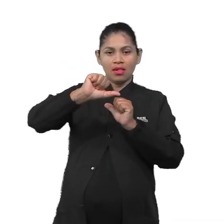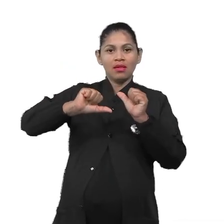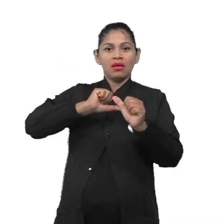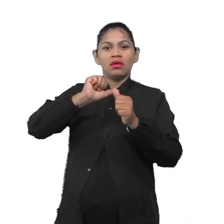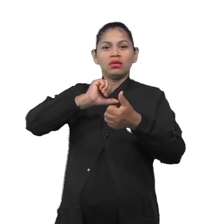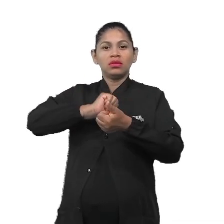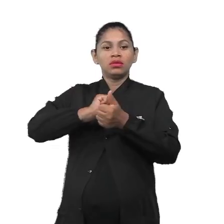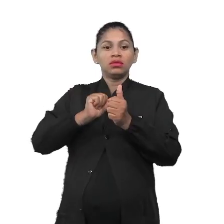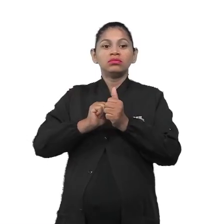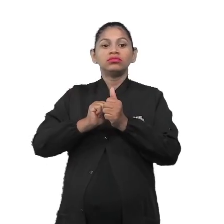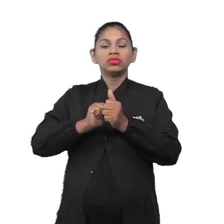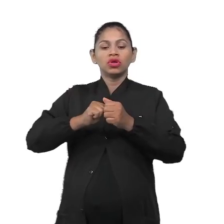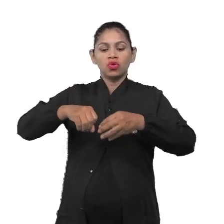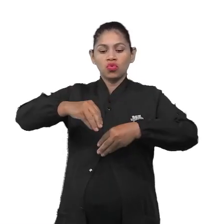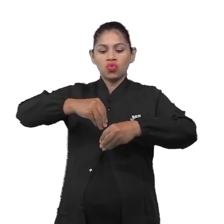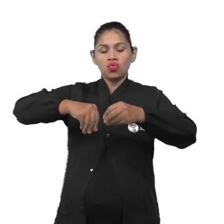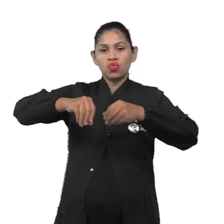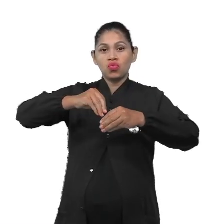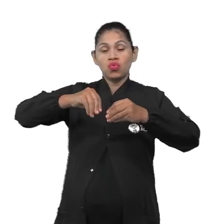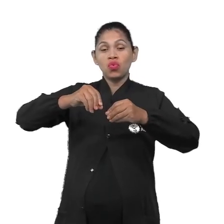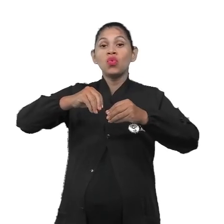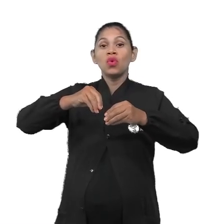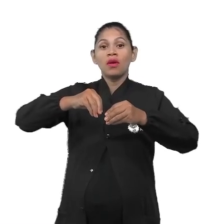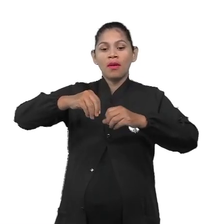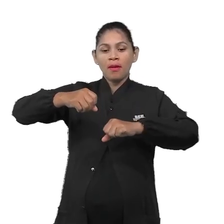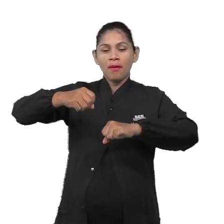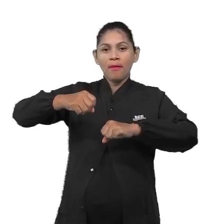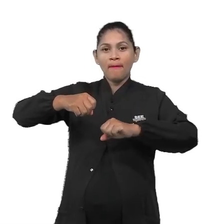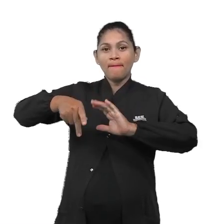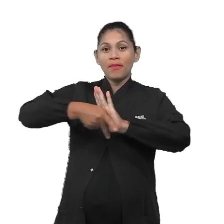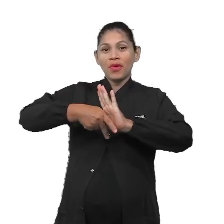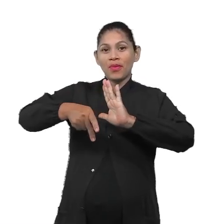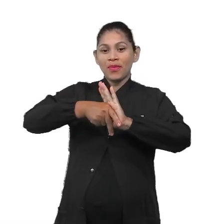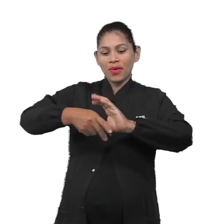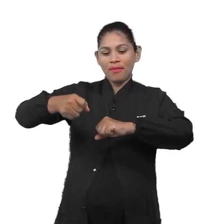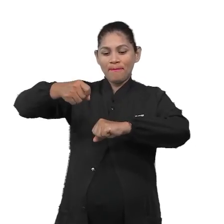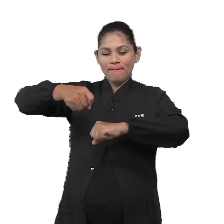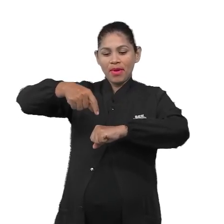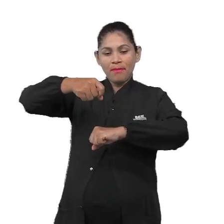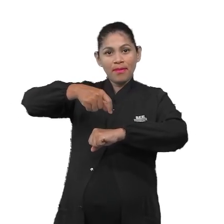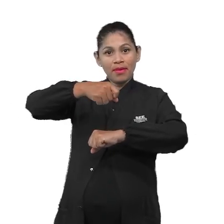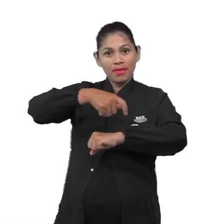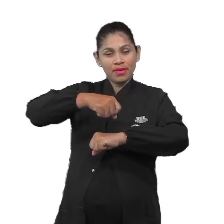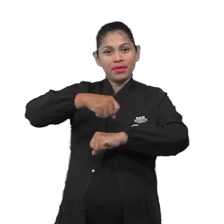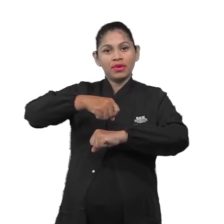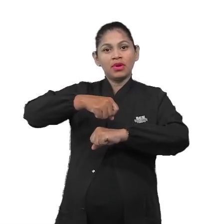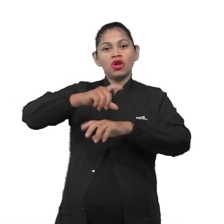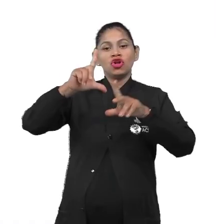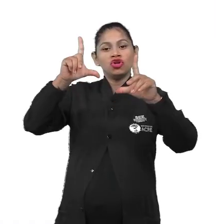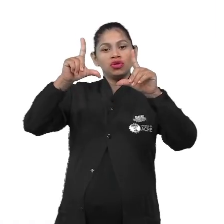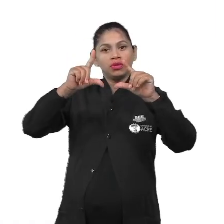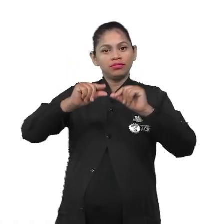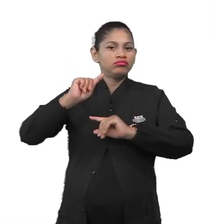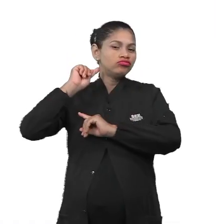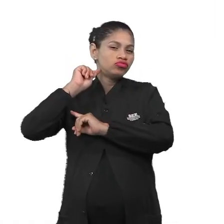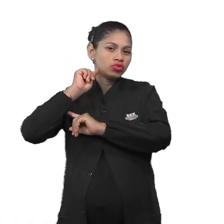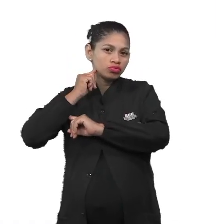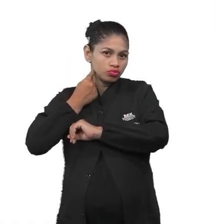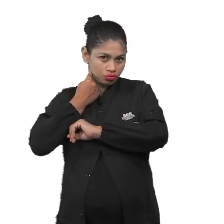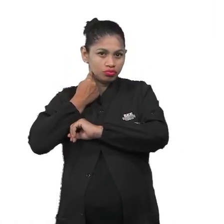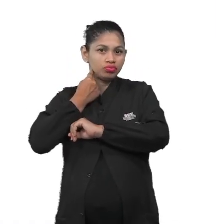em adubo natural, reduzindo assim o envio de lixo a aterros